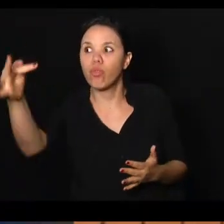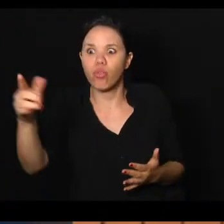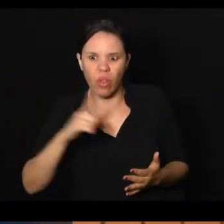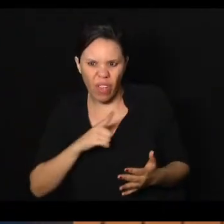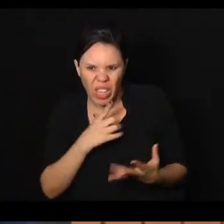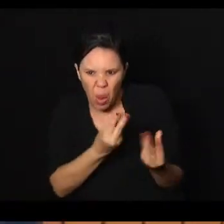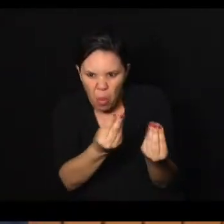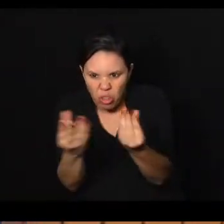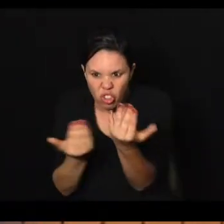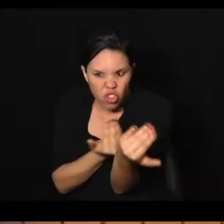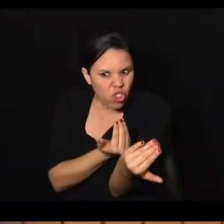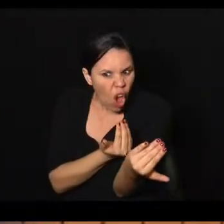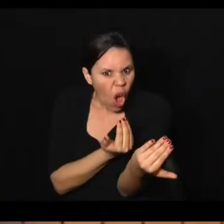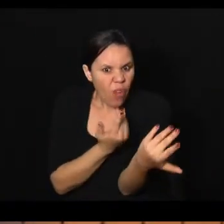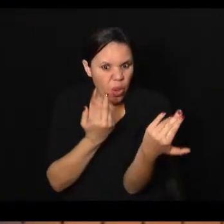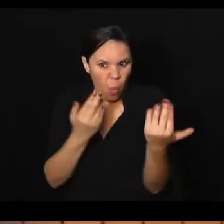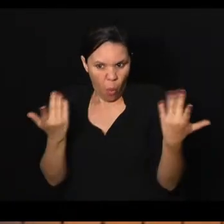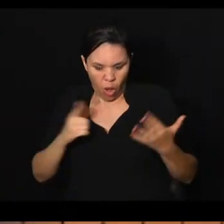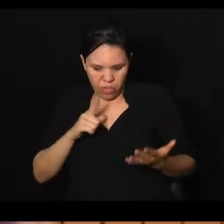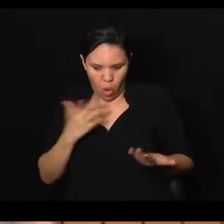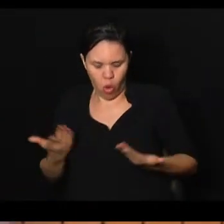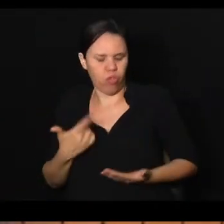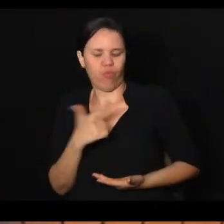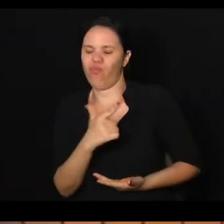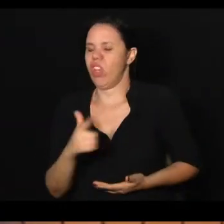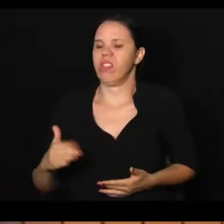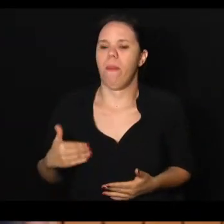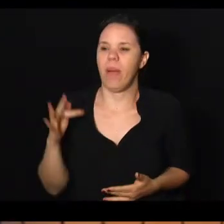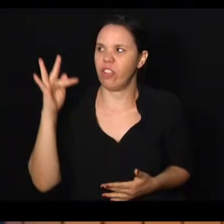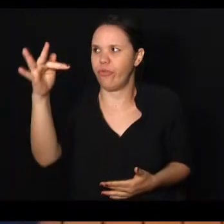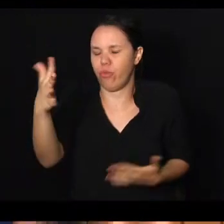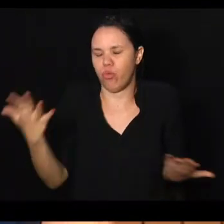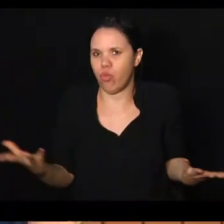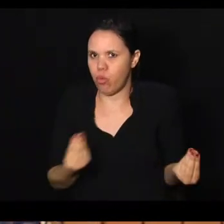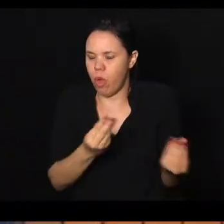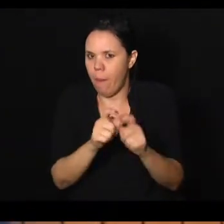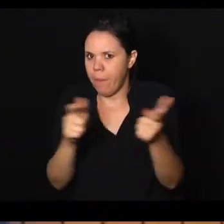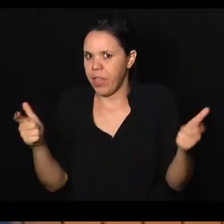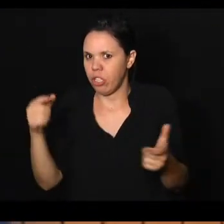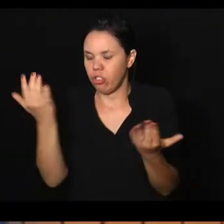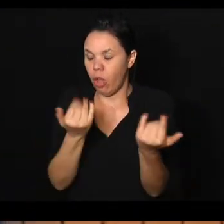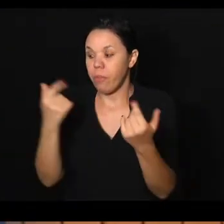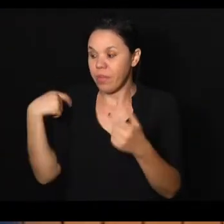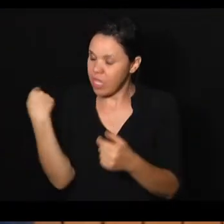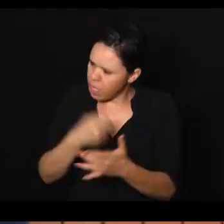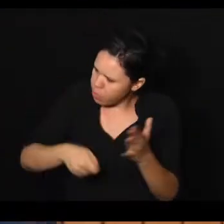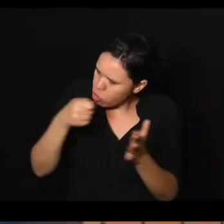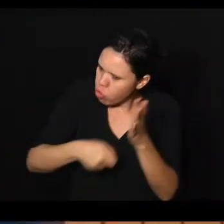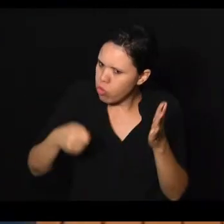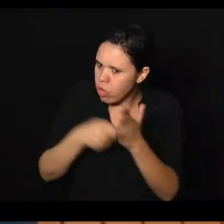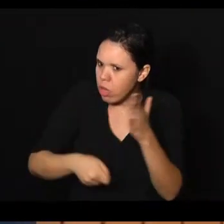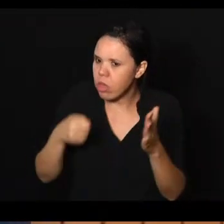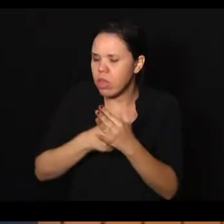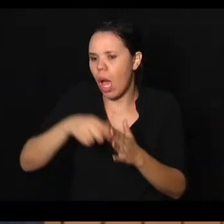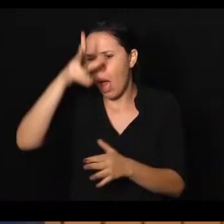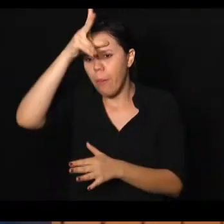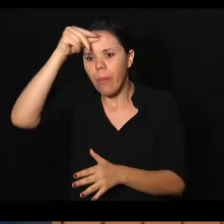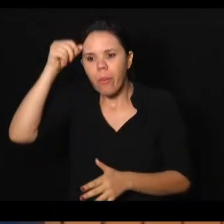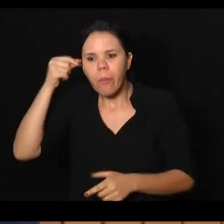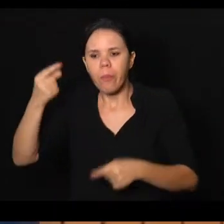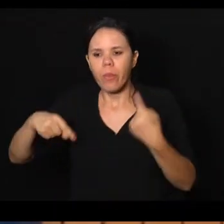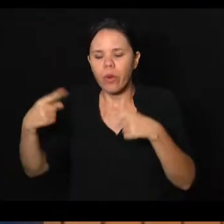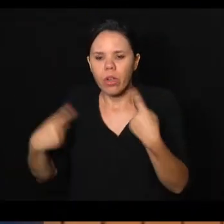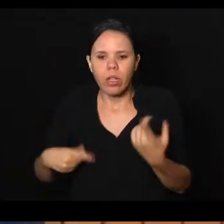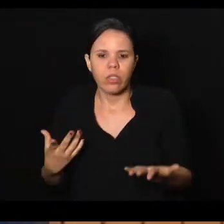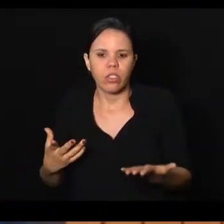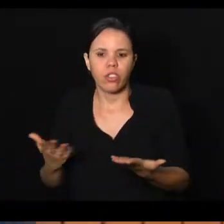hoje. E precisamos buscar políticas públicas, construir políticas públicas para os jovens